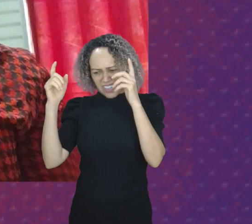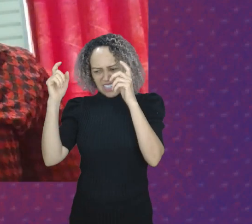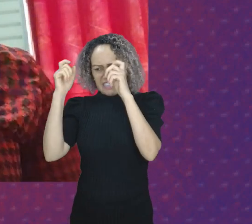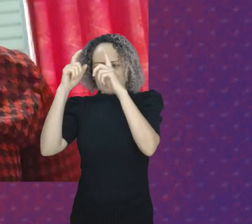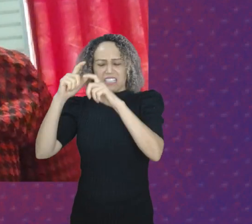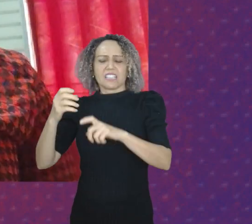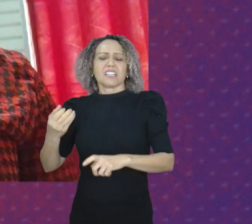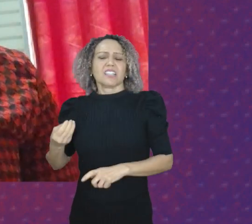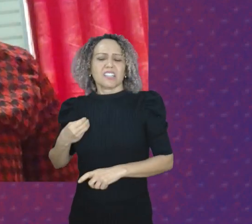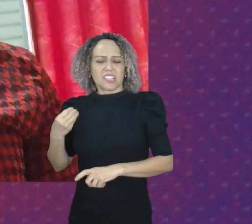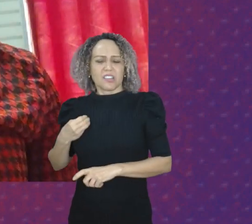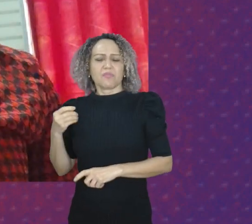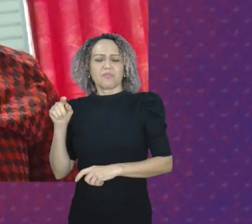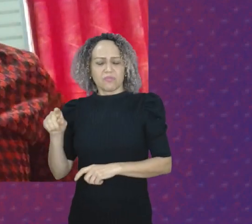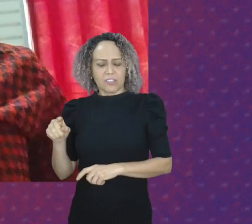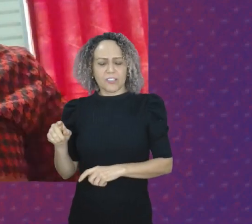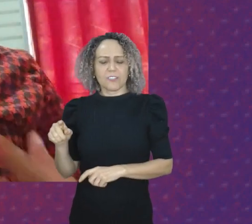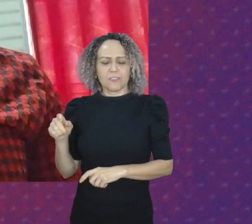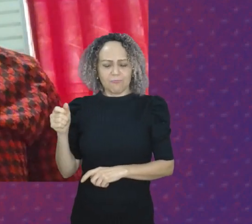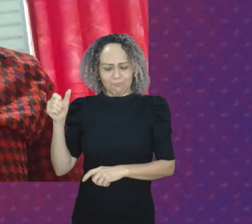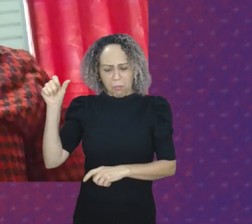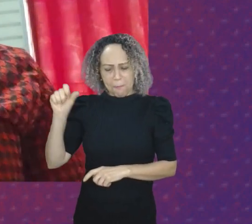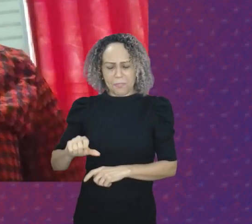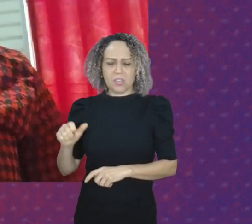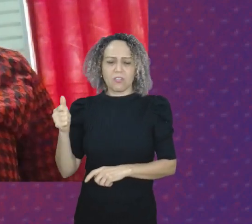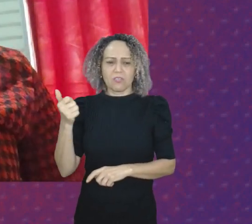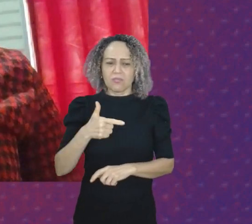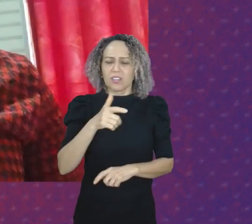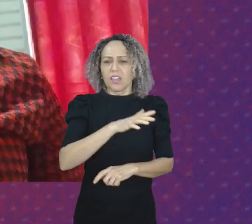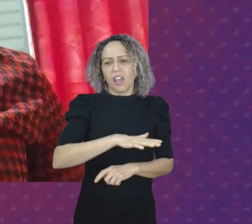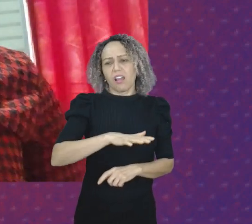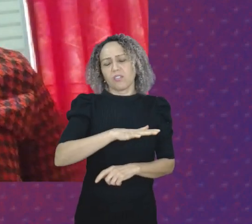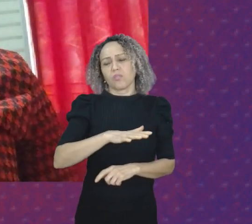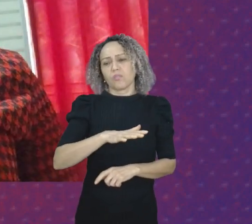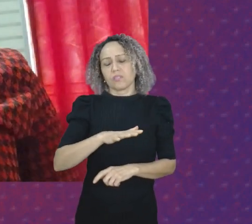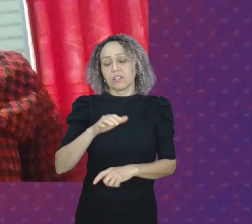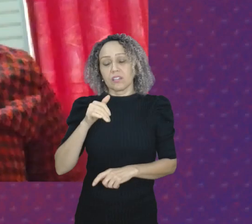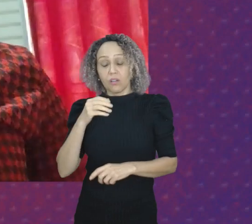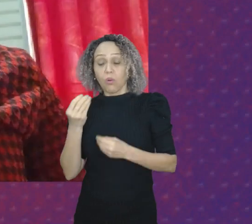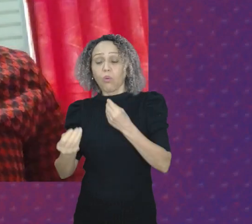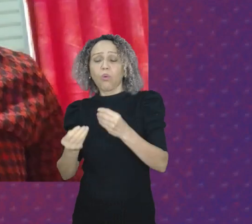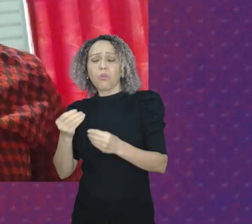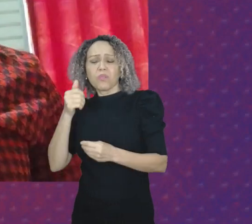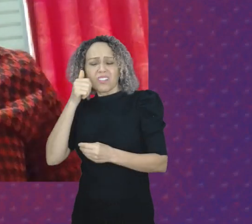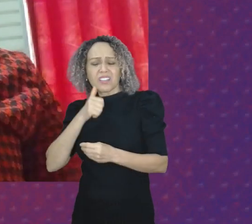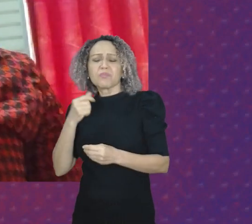Ela vai ter que ter o direito ter o acesso às escolas. Ela vai ter